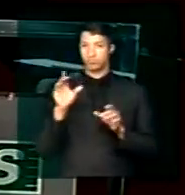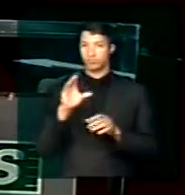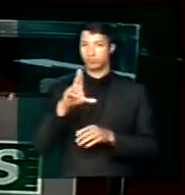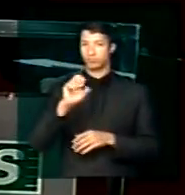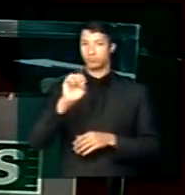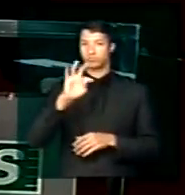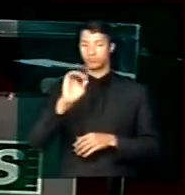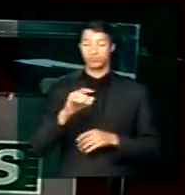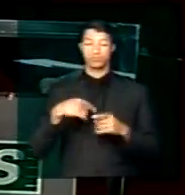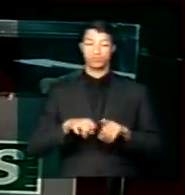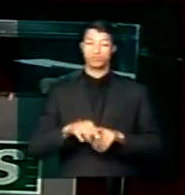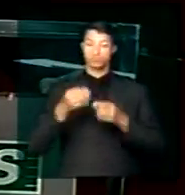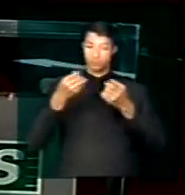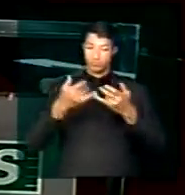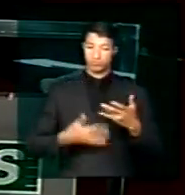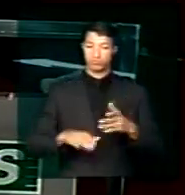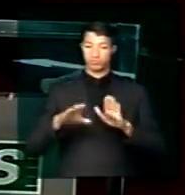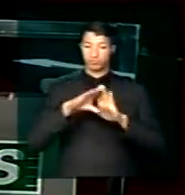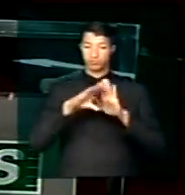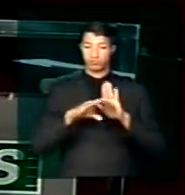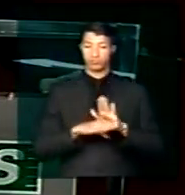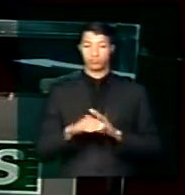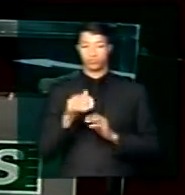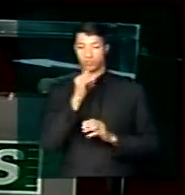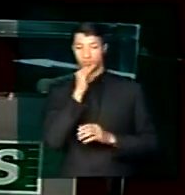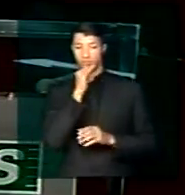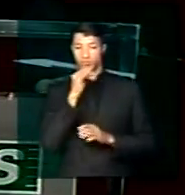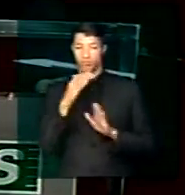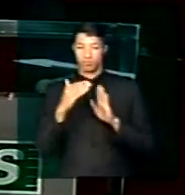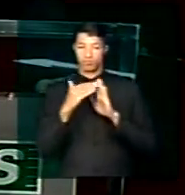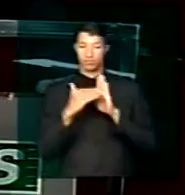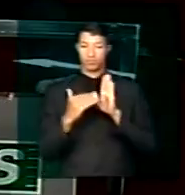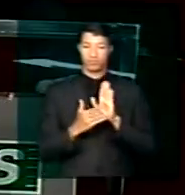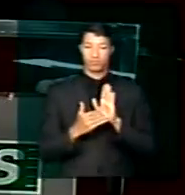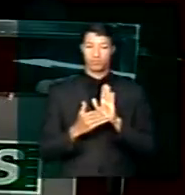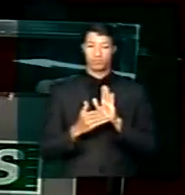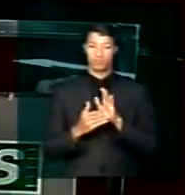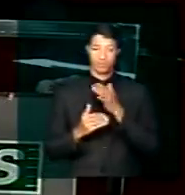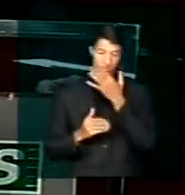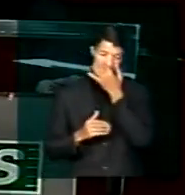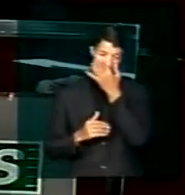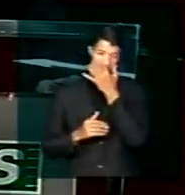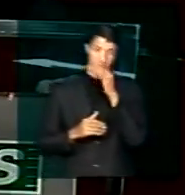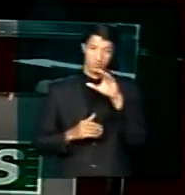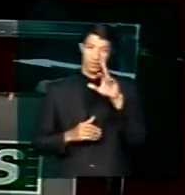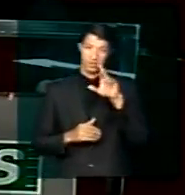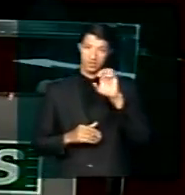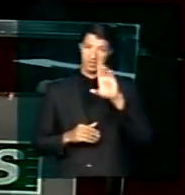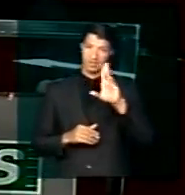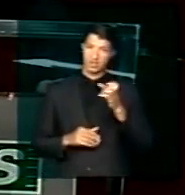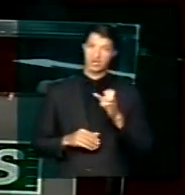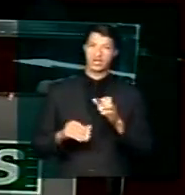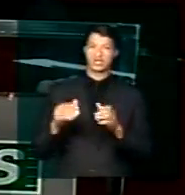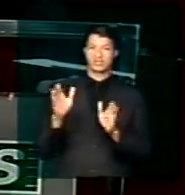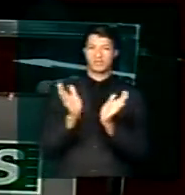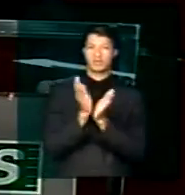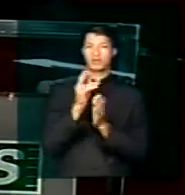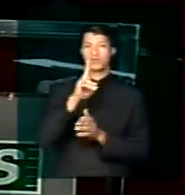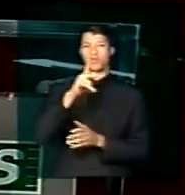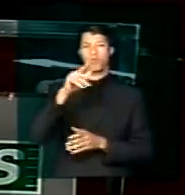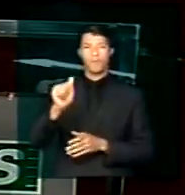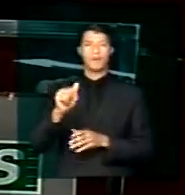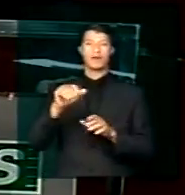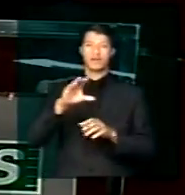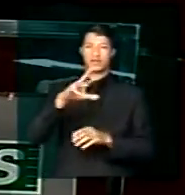aqui estou exemplificando alguns programas, como o programa o CIMEI, creches, UBSs,